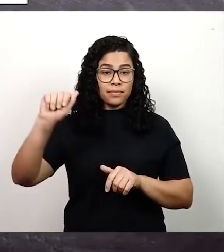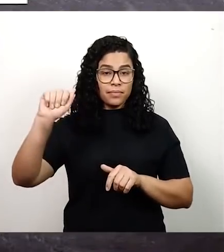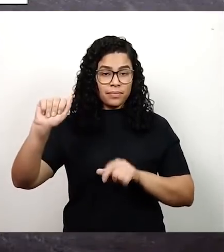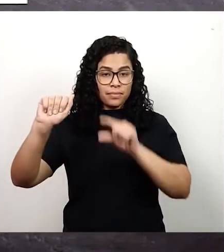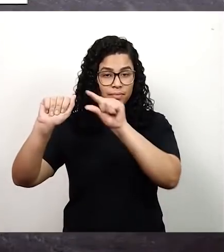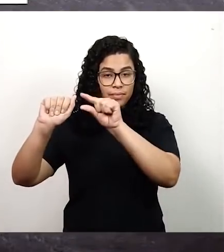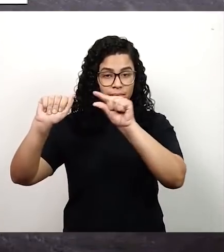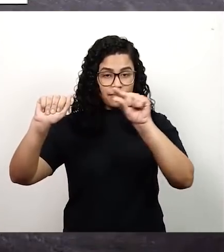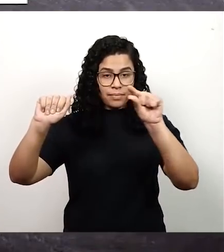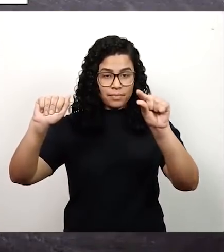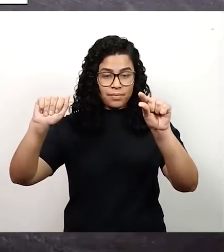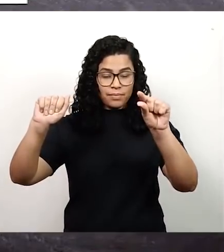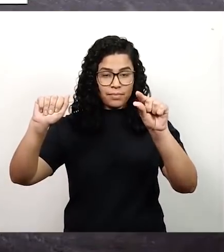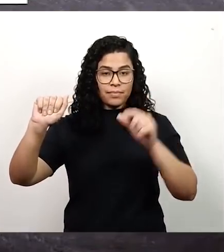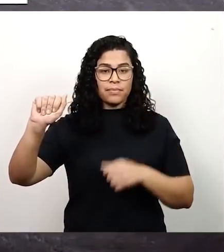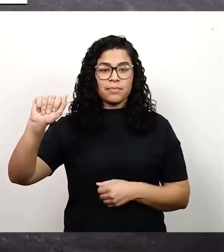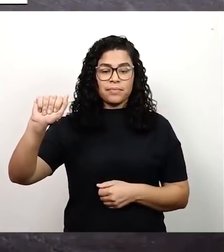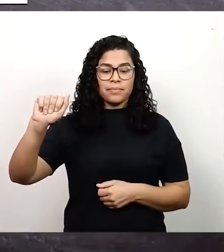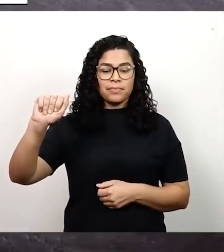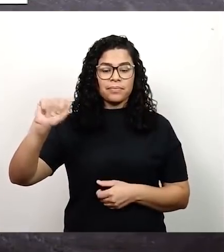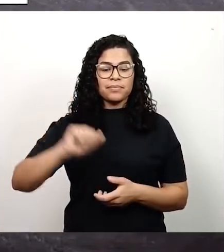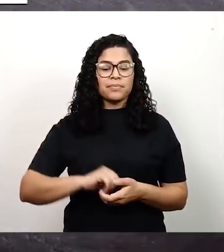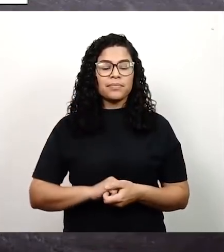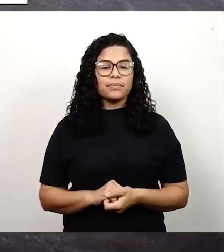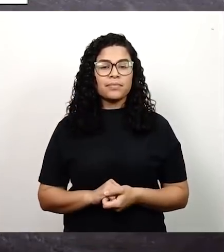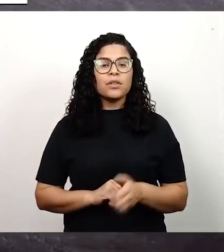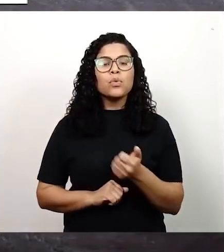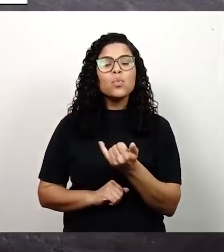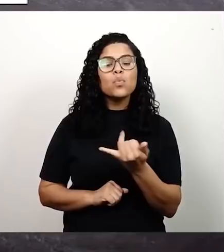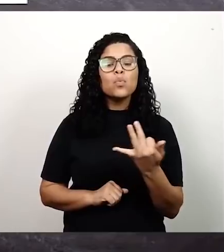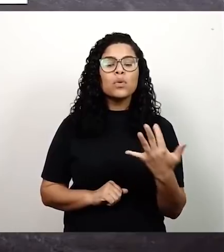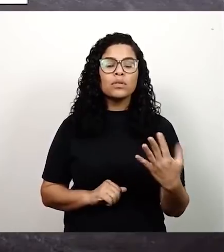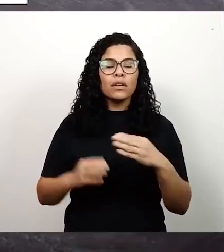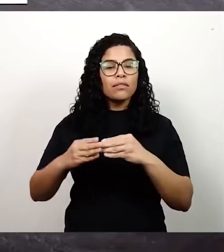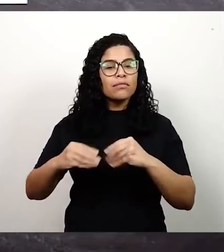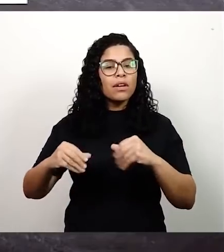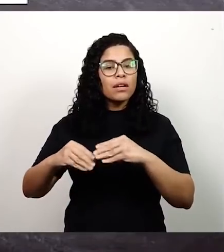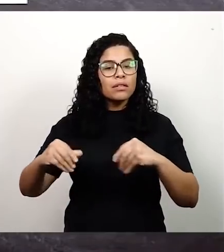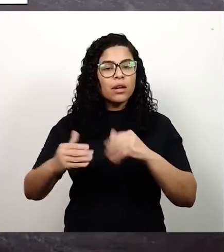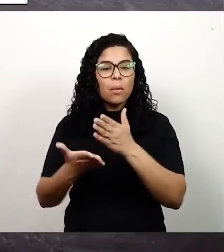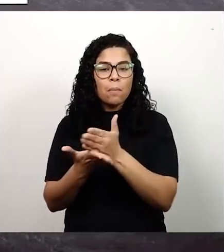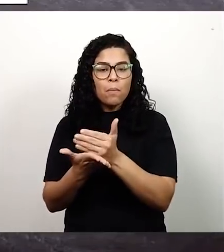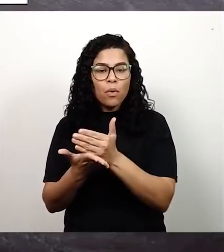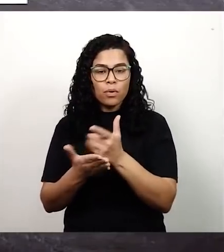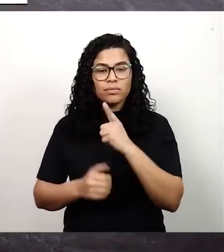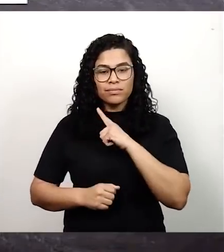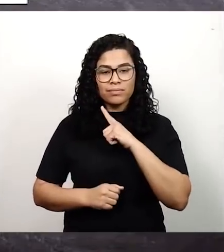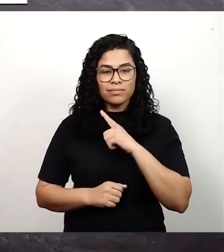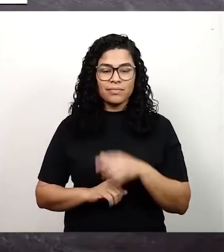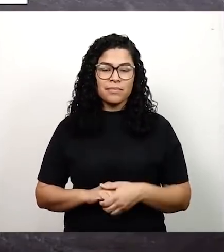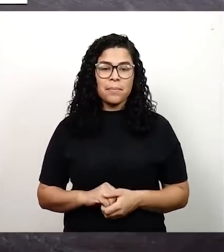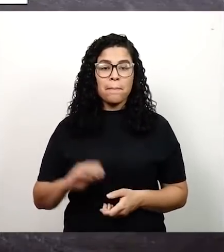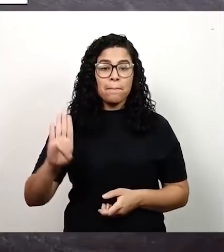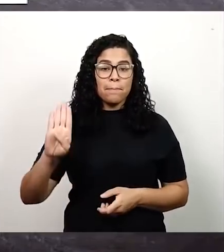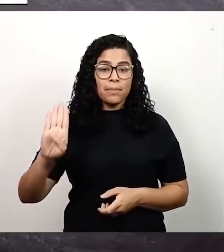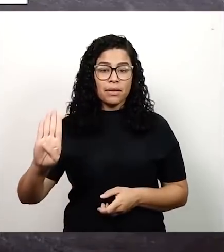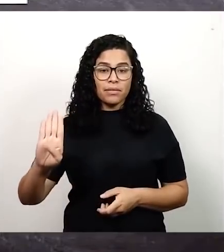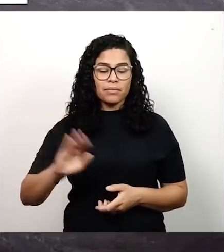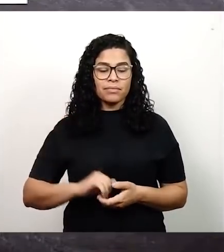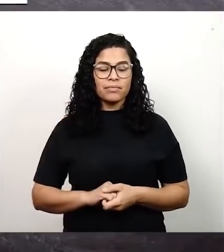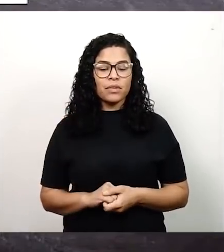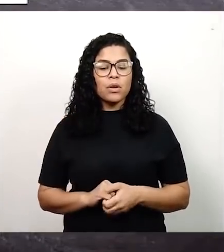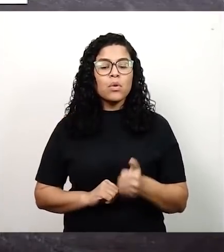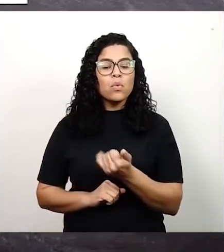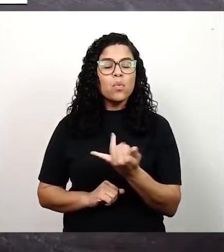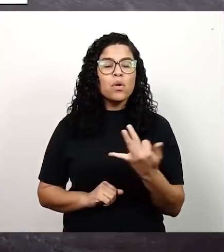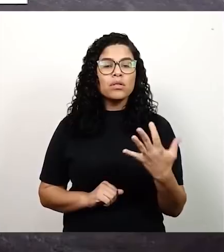das frases. A letrinha A, a quantidade de farinha para um bolo. Letrinha B,